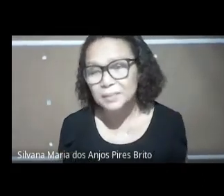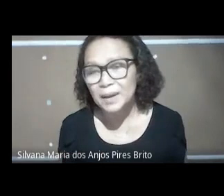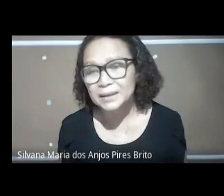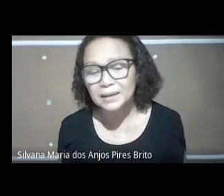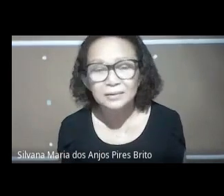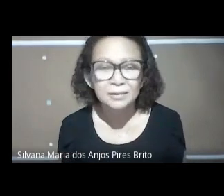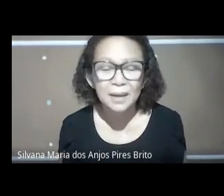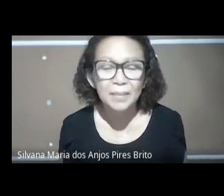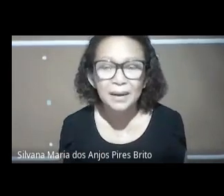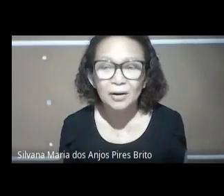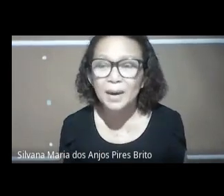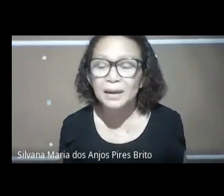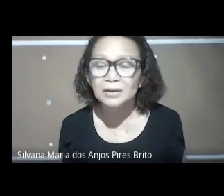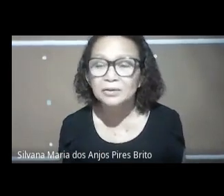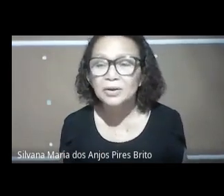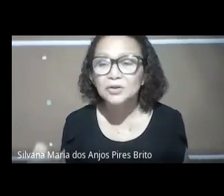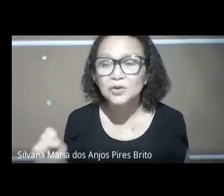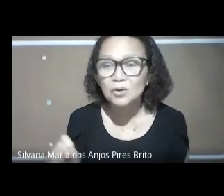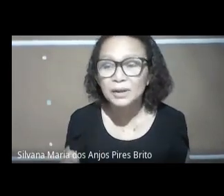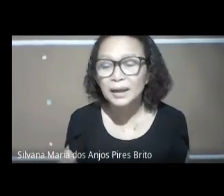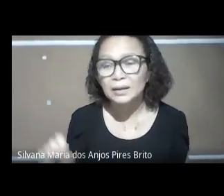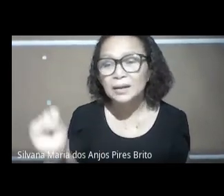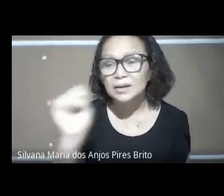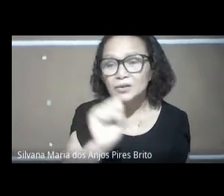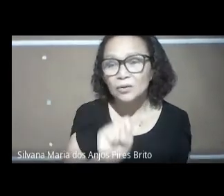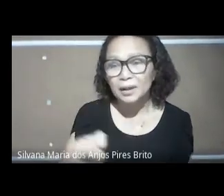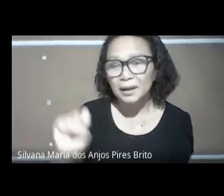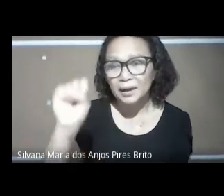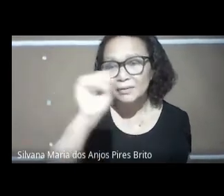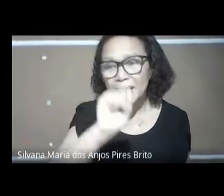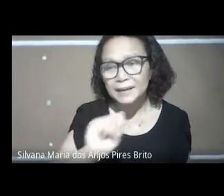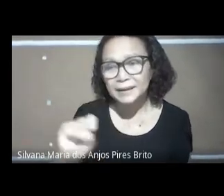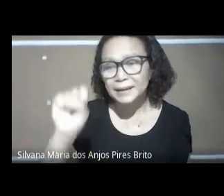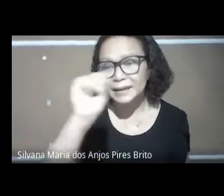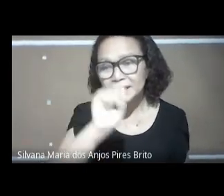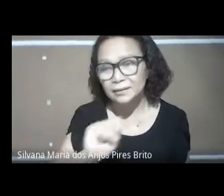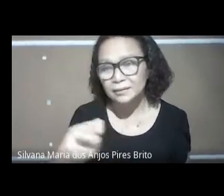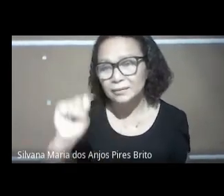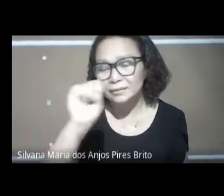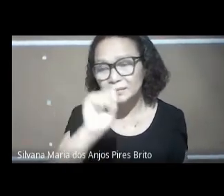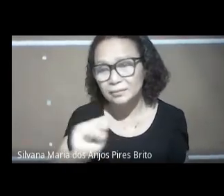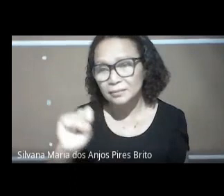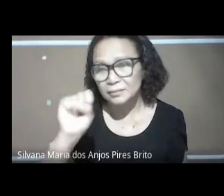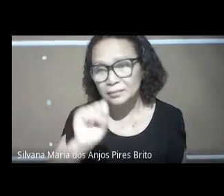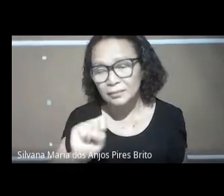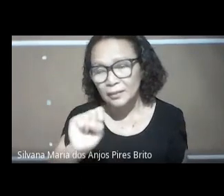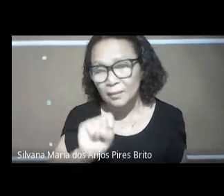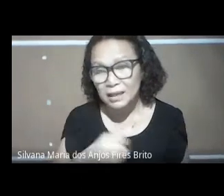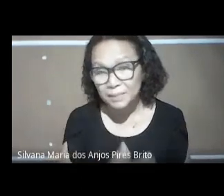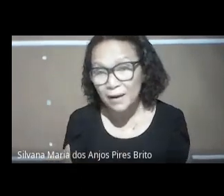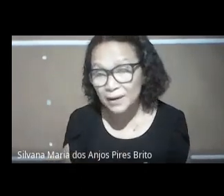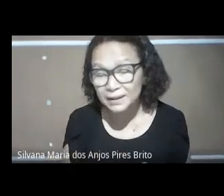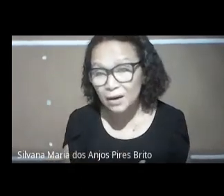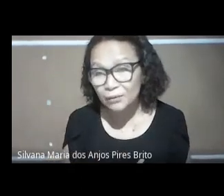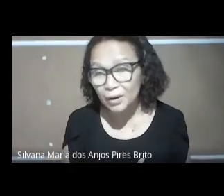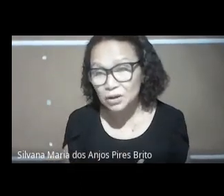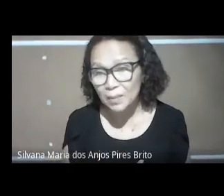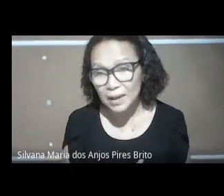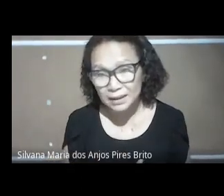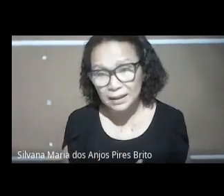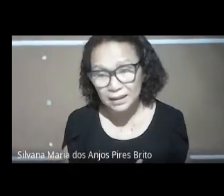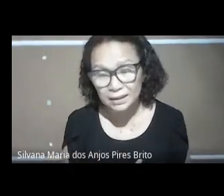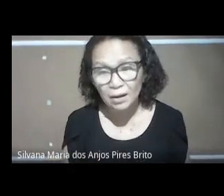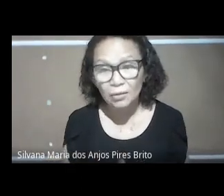aí vocês precisam saber como é que eu digo que eu sou solteira. Solteira é o S aqui assim. Mas para fazer o